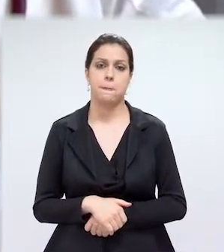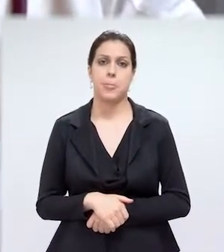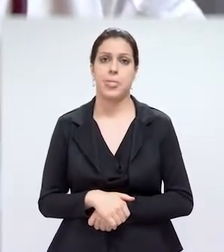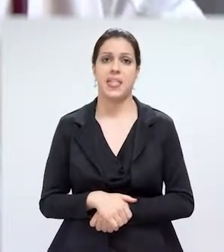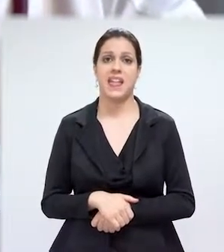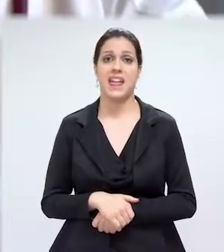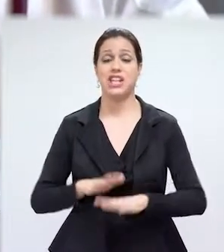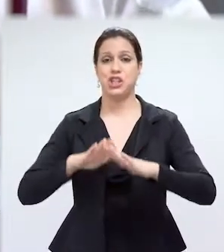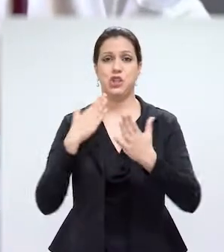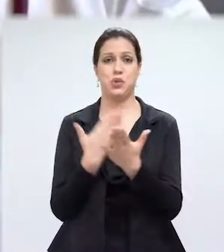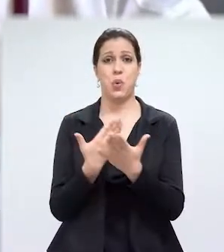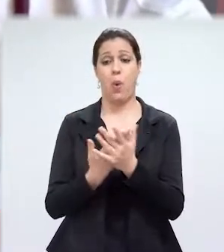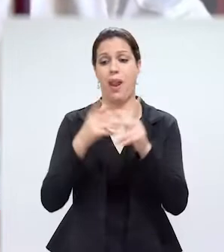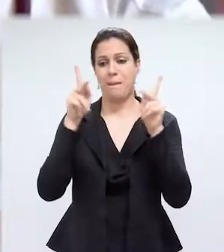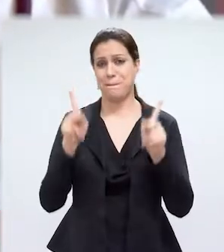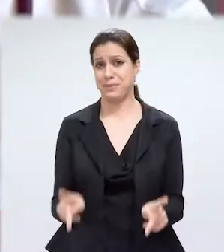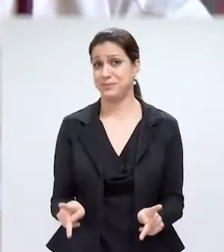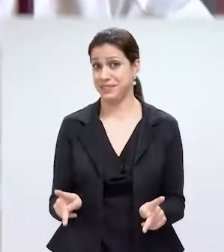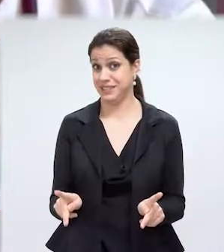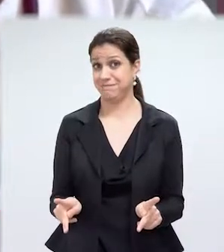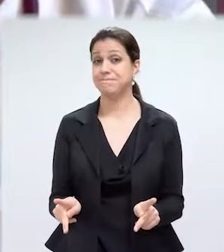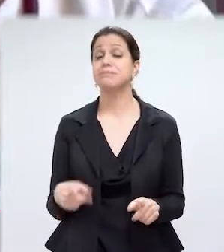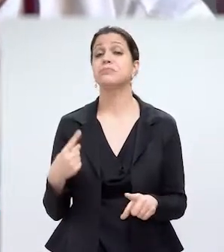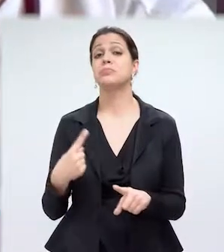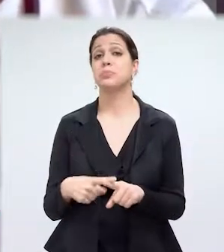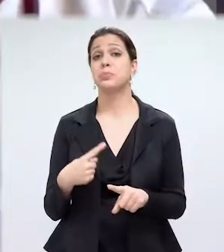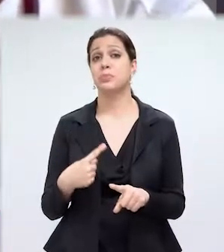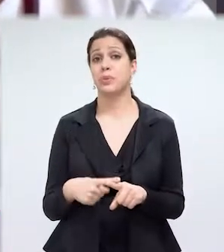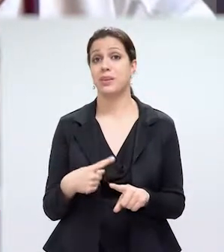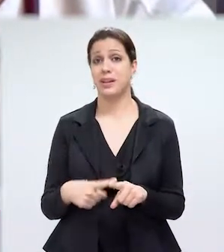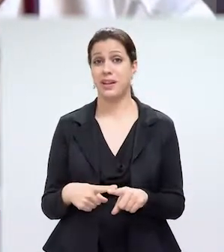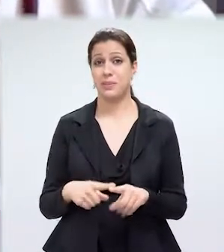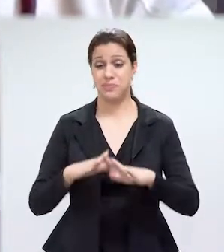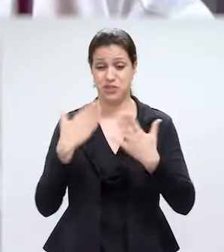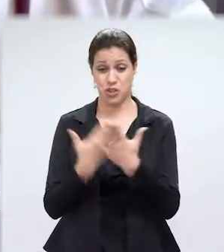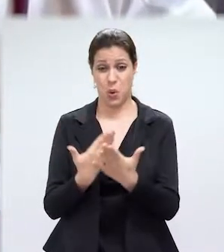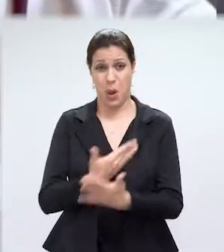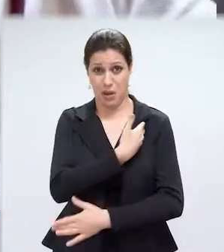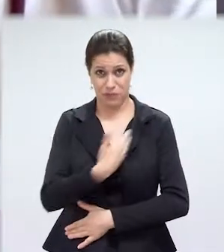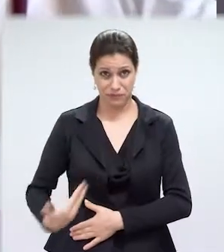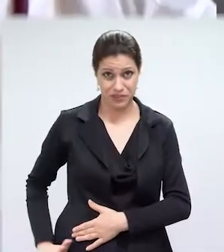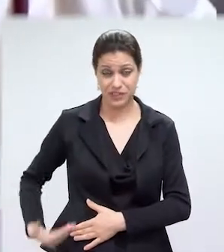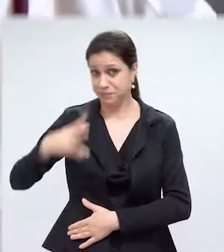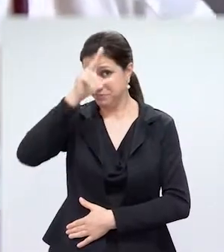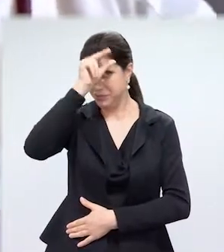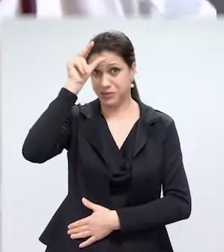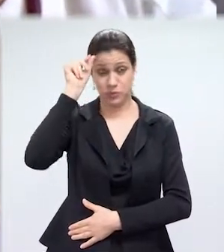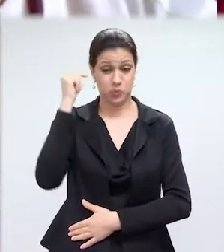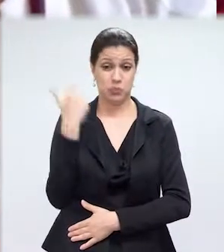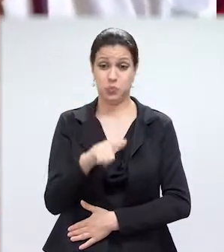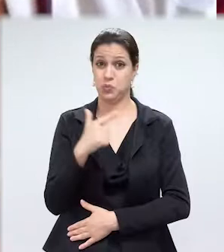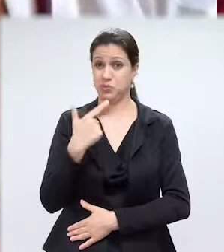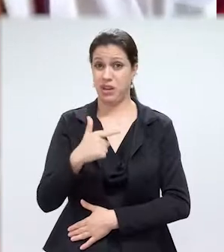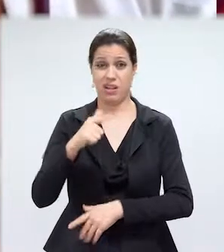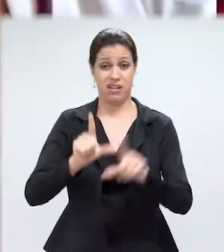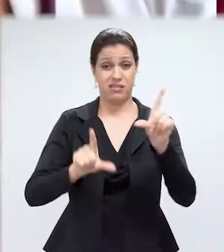Principalmente com o público das escolas públicas, né? Porque o que nós temos